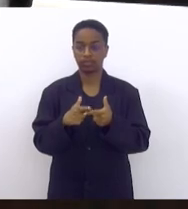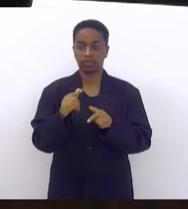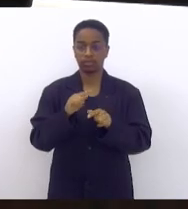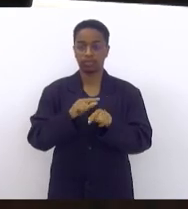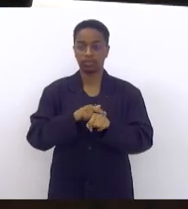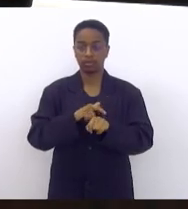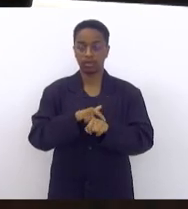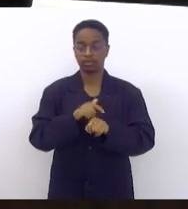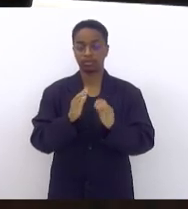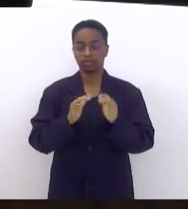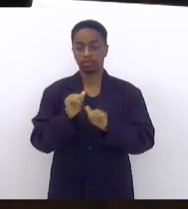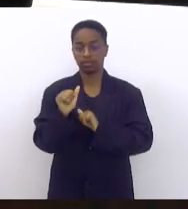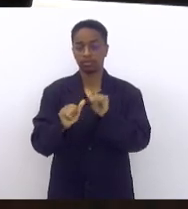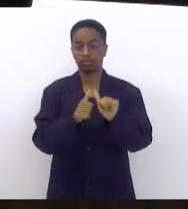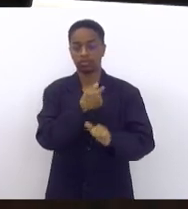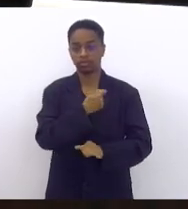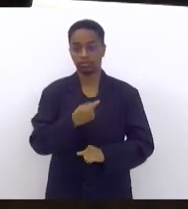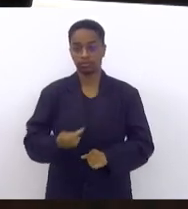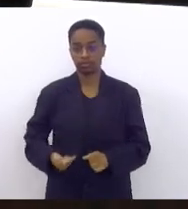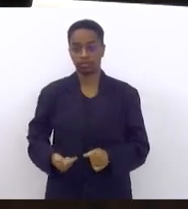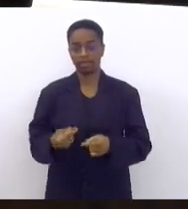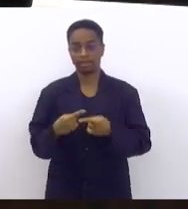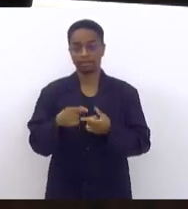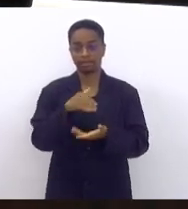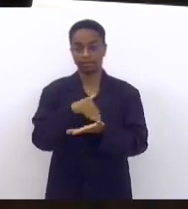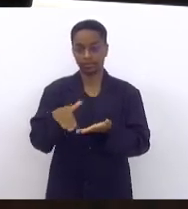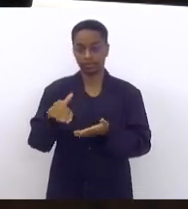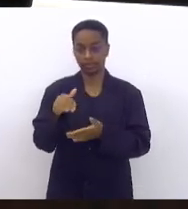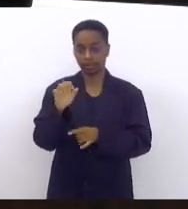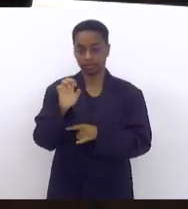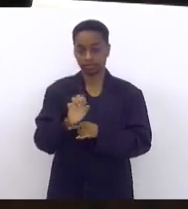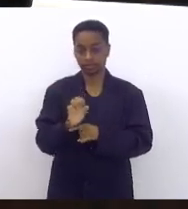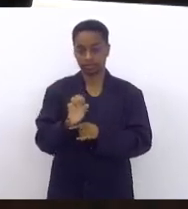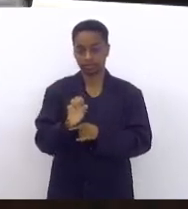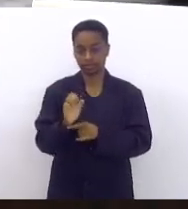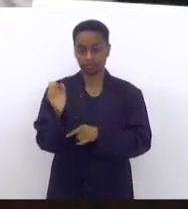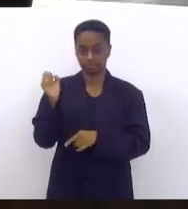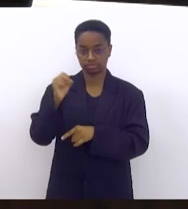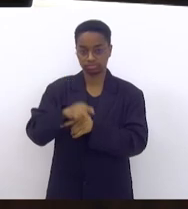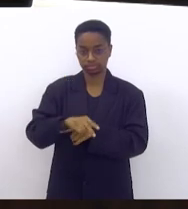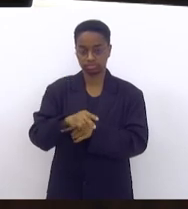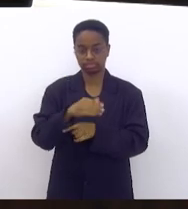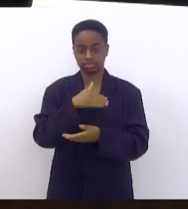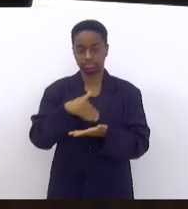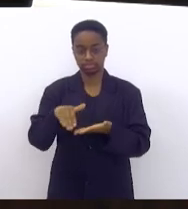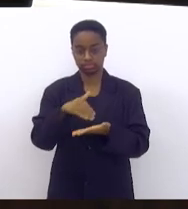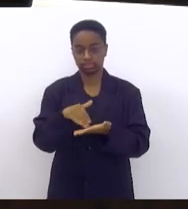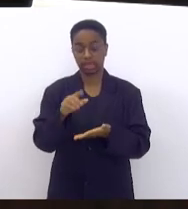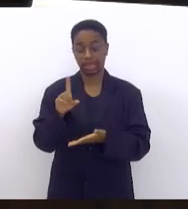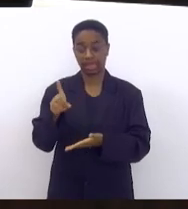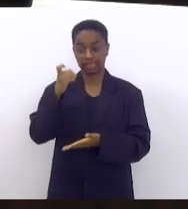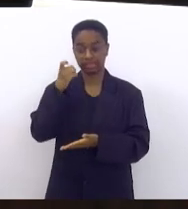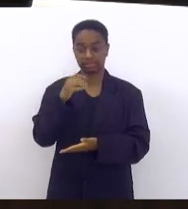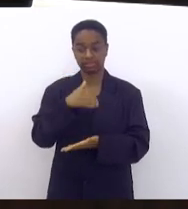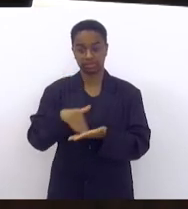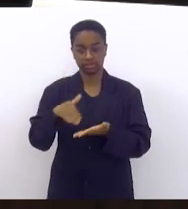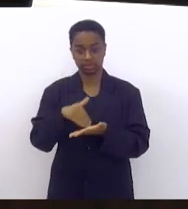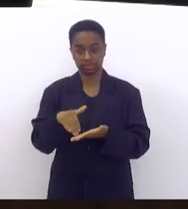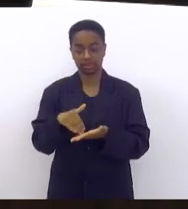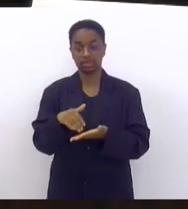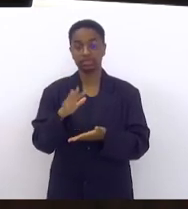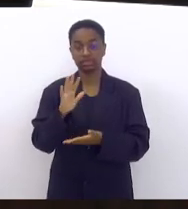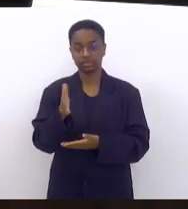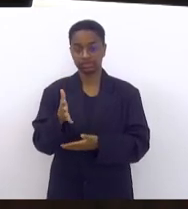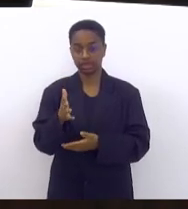gente teve também essa, quando o secretário de Estado assumiu a secretaria, o ex-secretário Luizinho, ele já assumiu